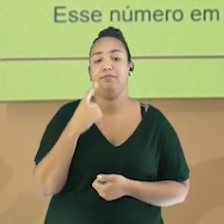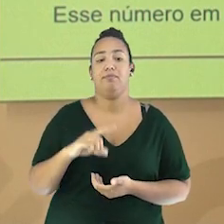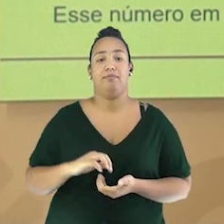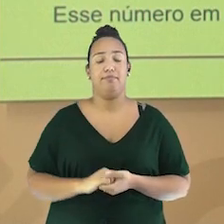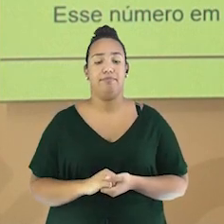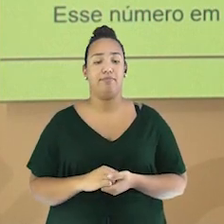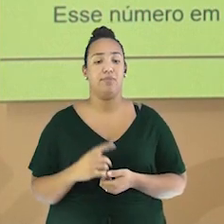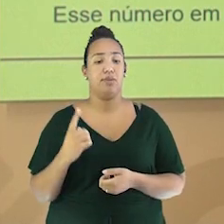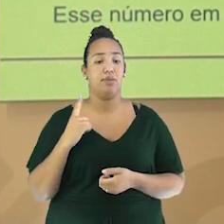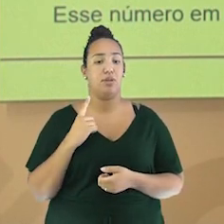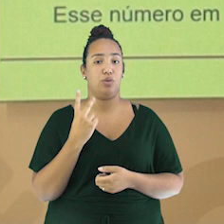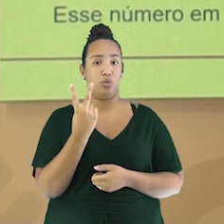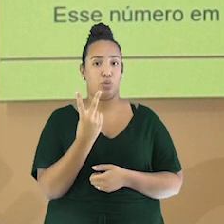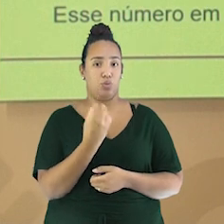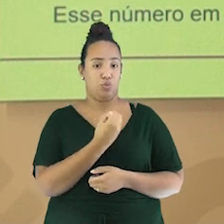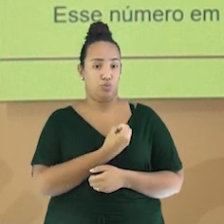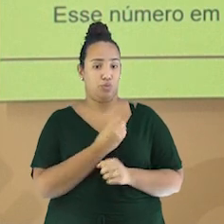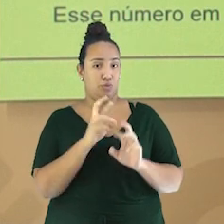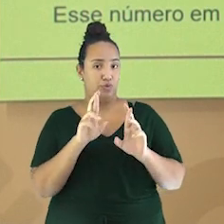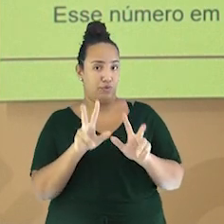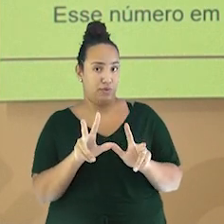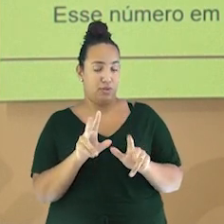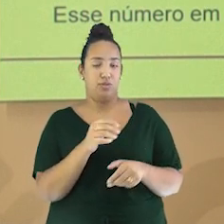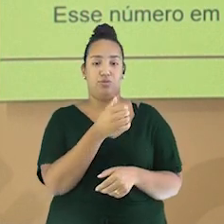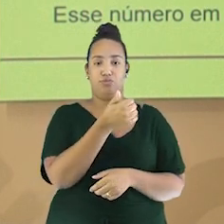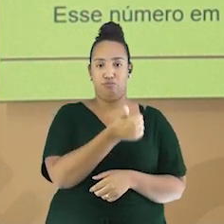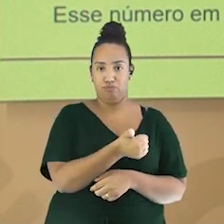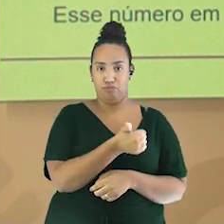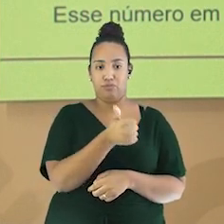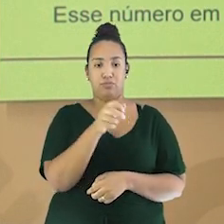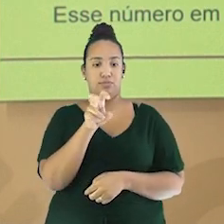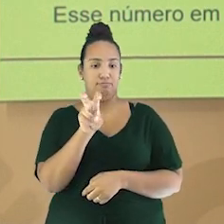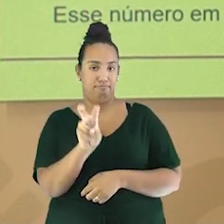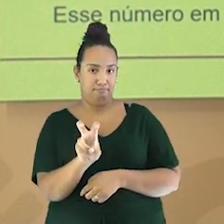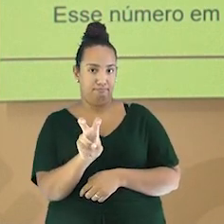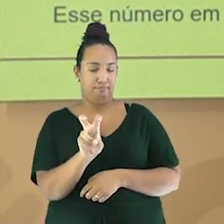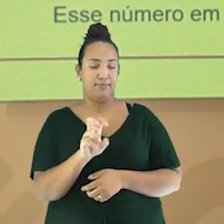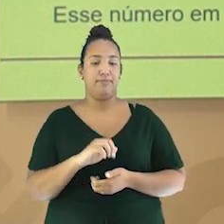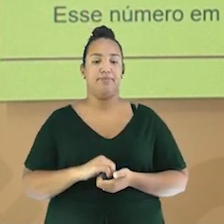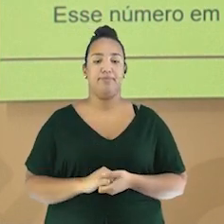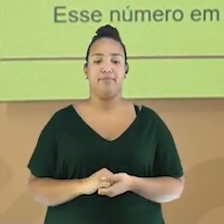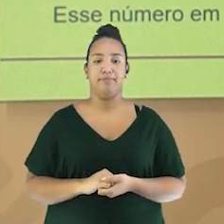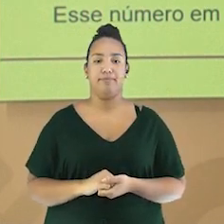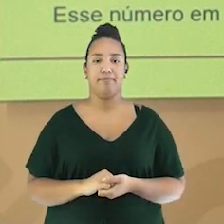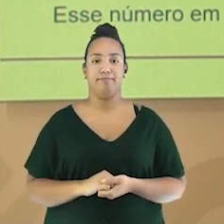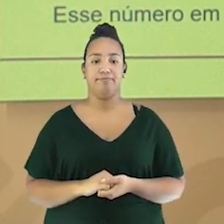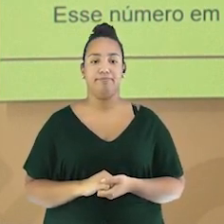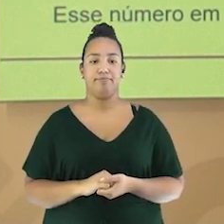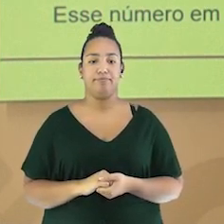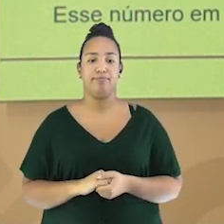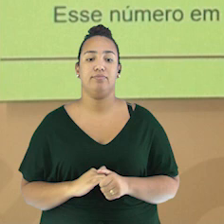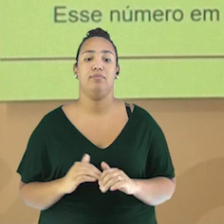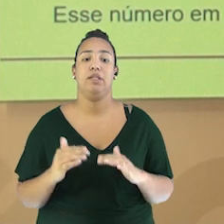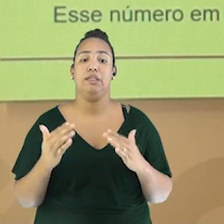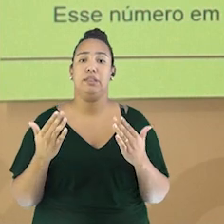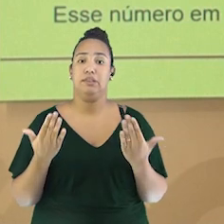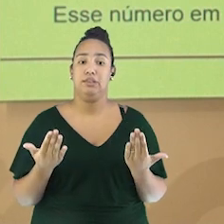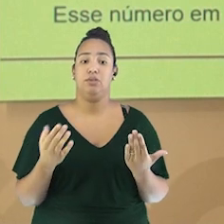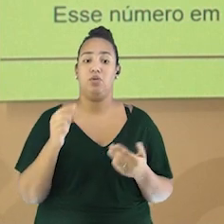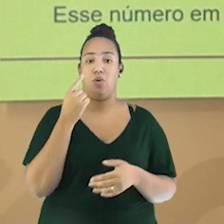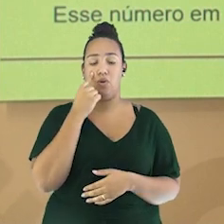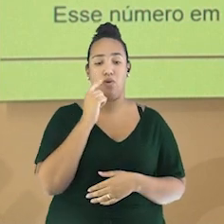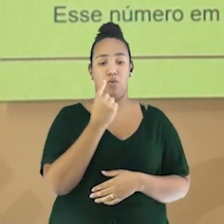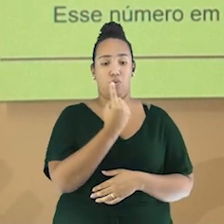números diferentes de zero, que é o 1 e o número 5. Vamos multiplicar